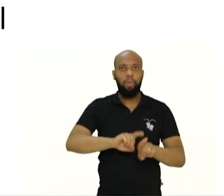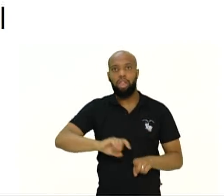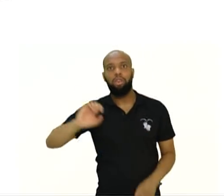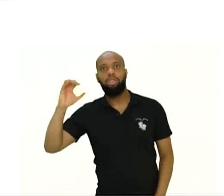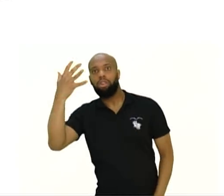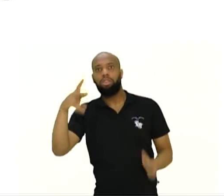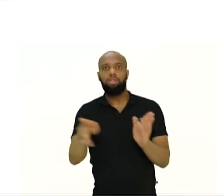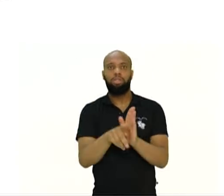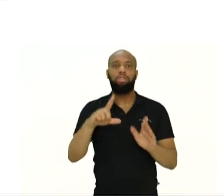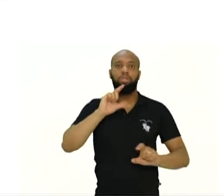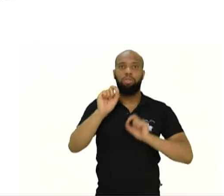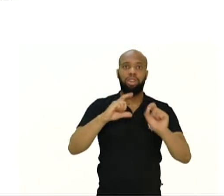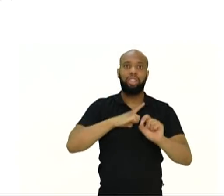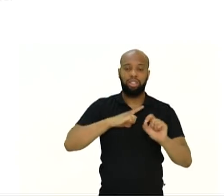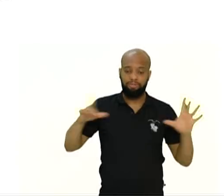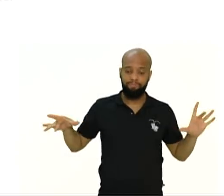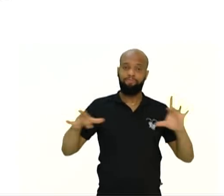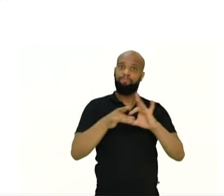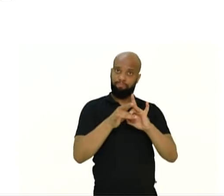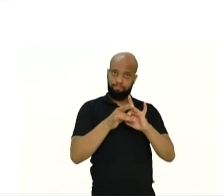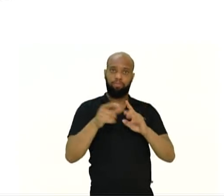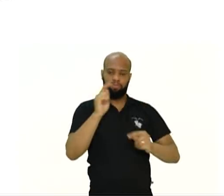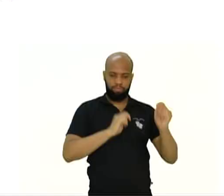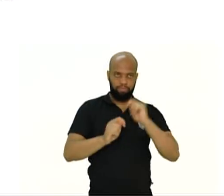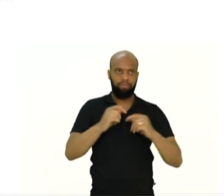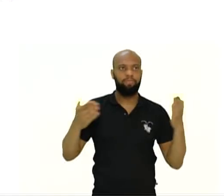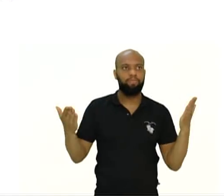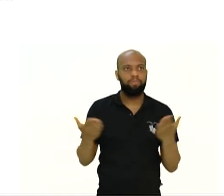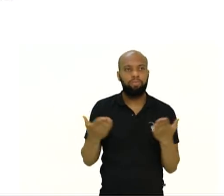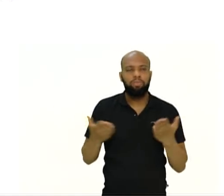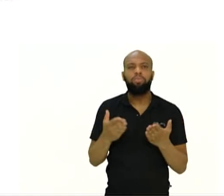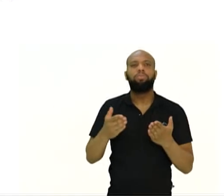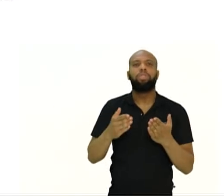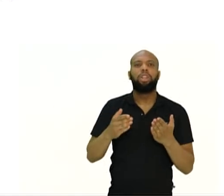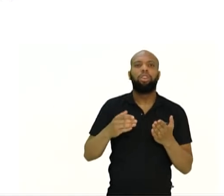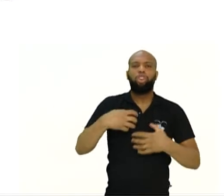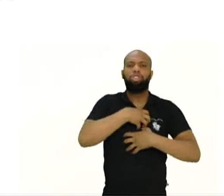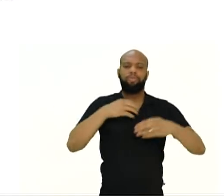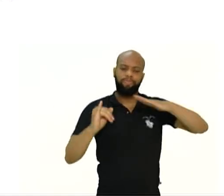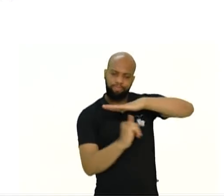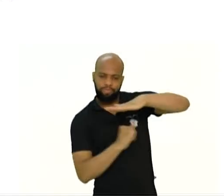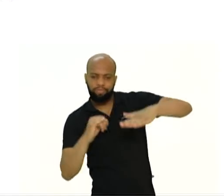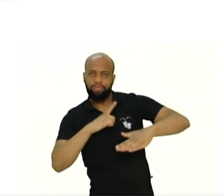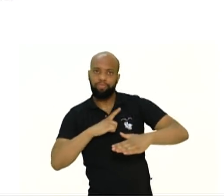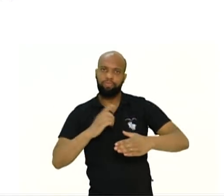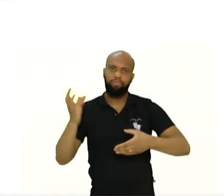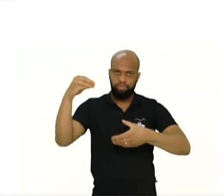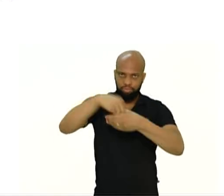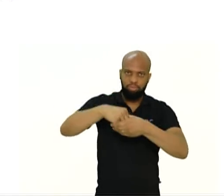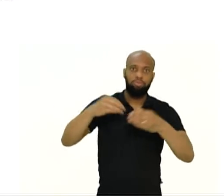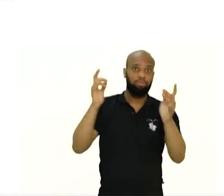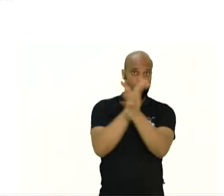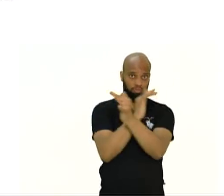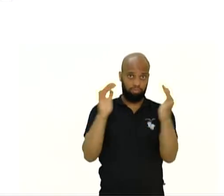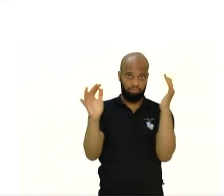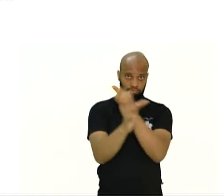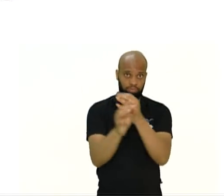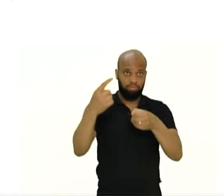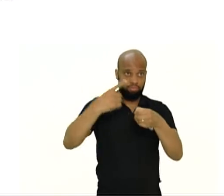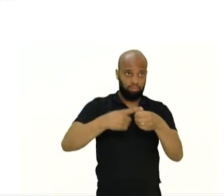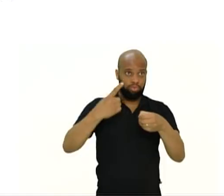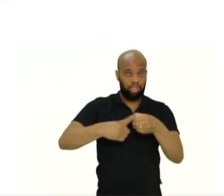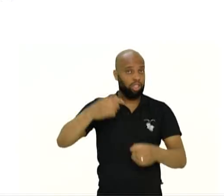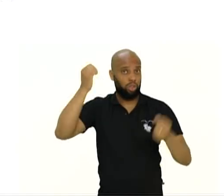desse bloco econômico. A atividade industrial no México, ela se concentra nos centros urbanos, na cidade